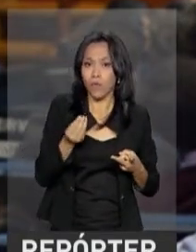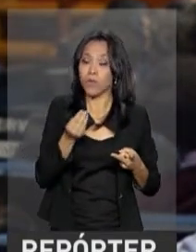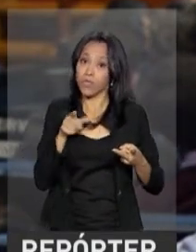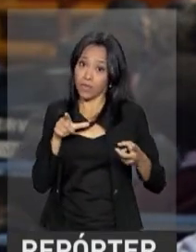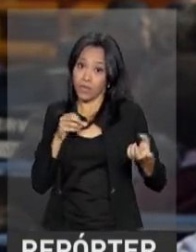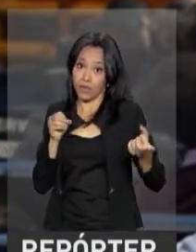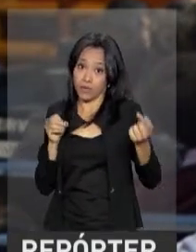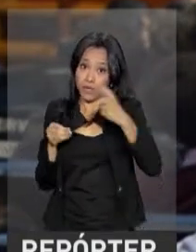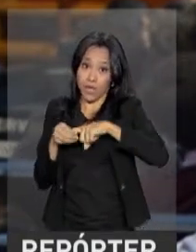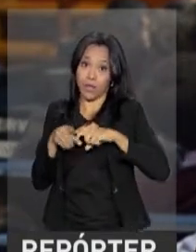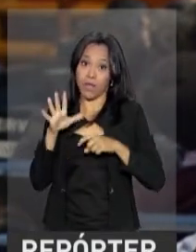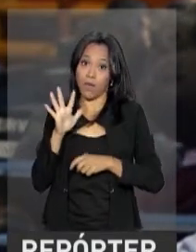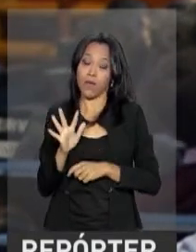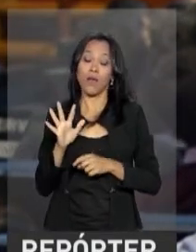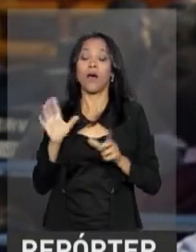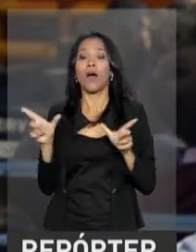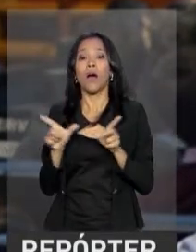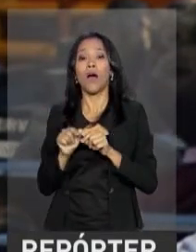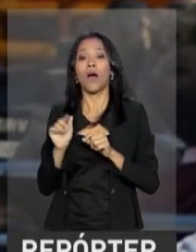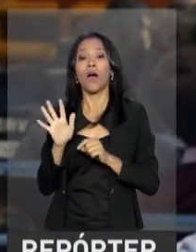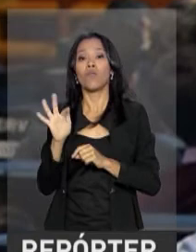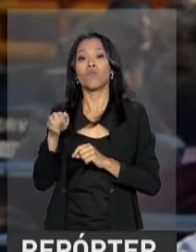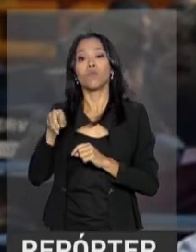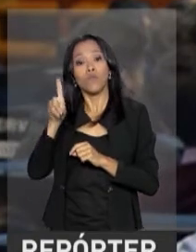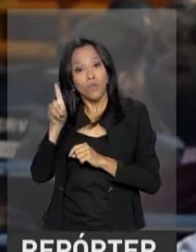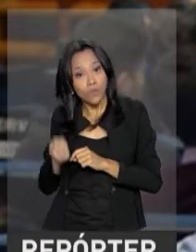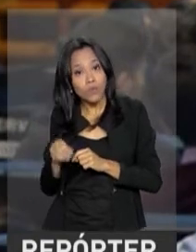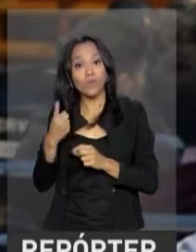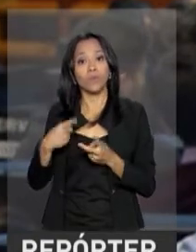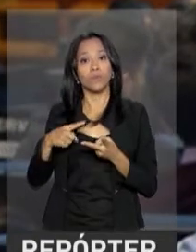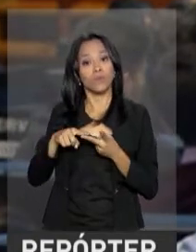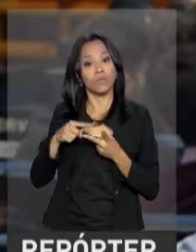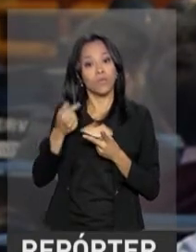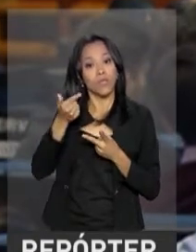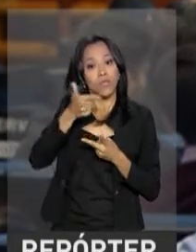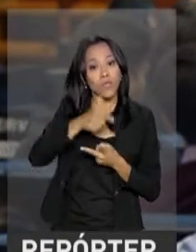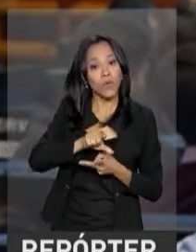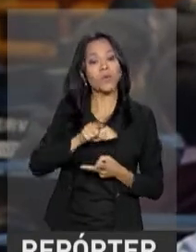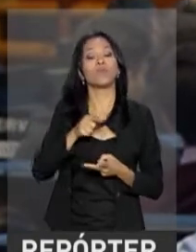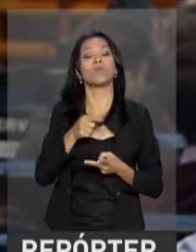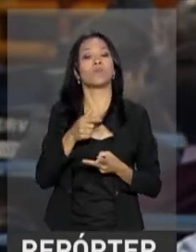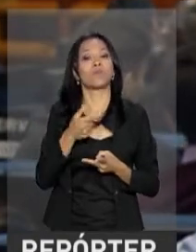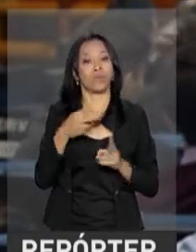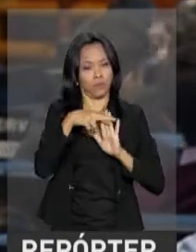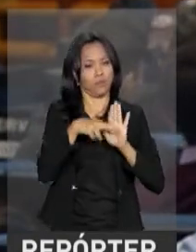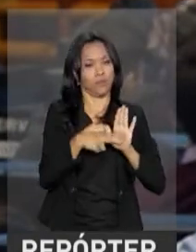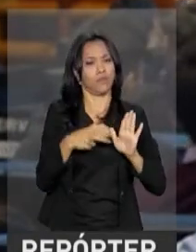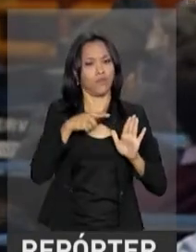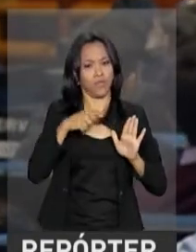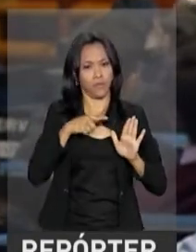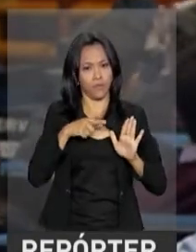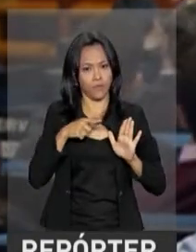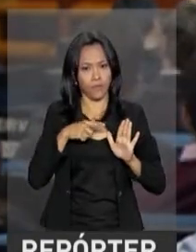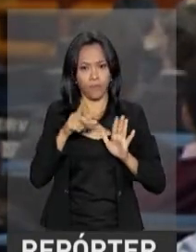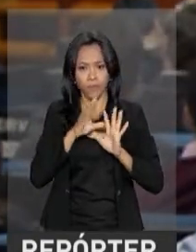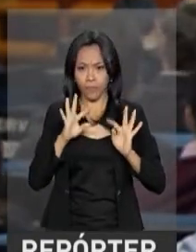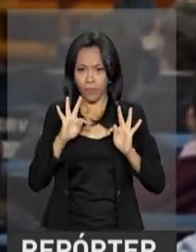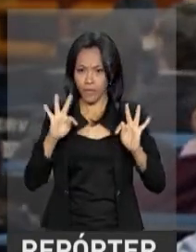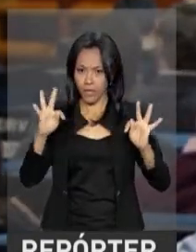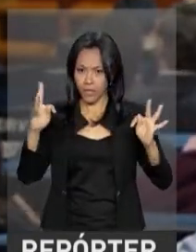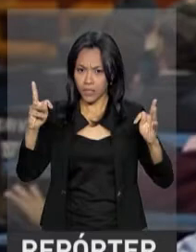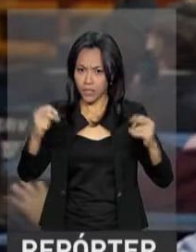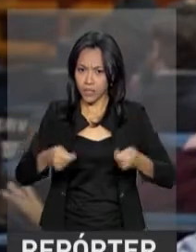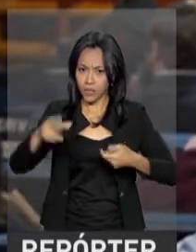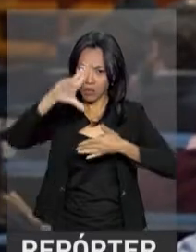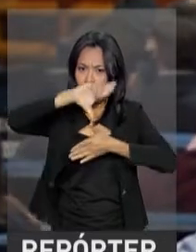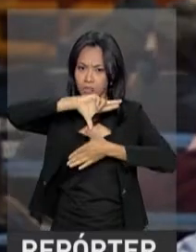Monetário Internacional e países com PIB acima de 90 bilhões de dólares. Estão na lista também todos os países da América do Sul